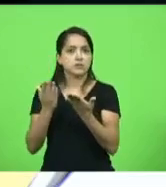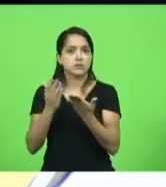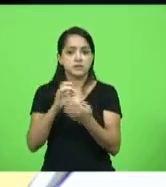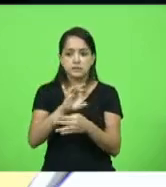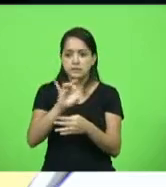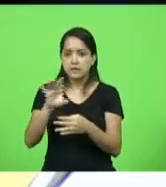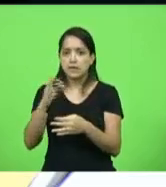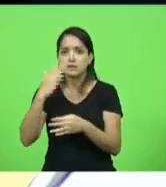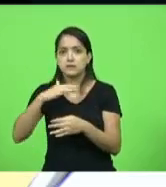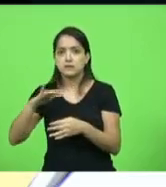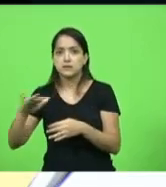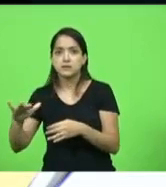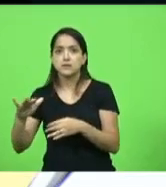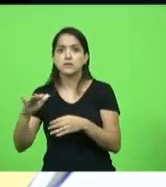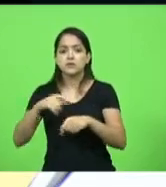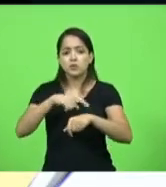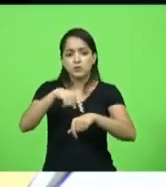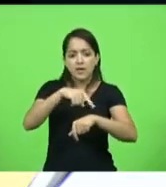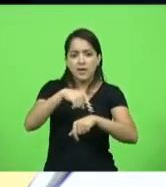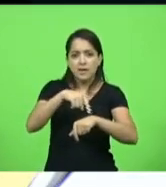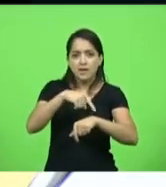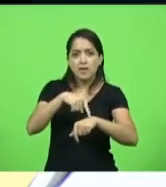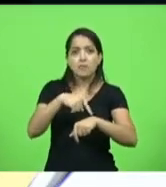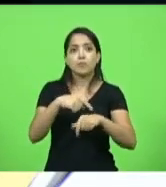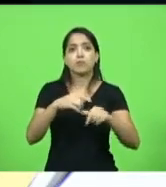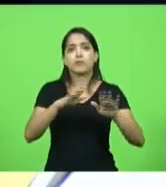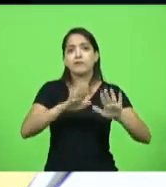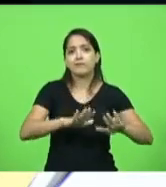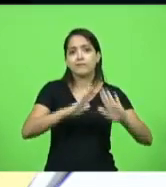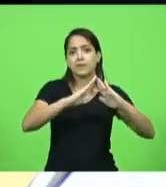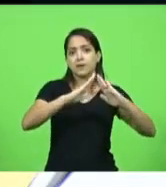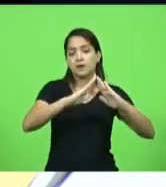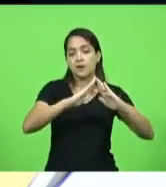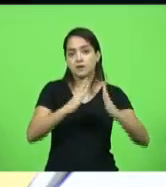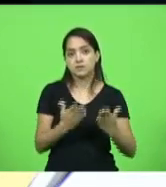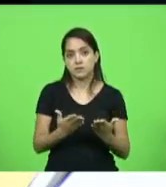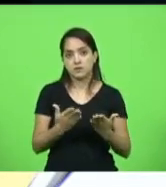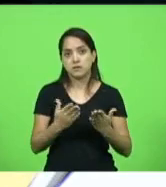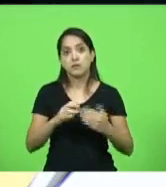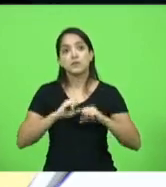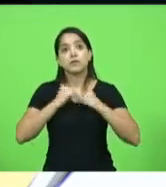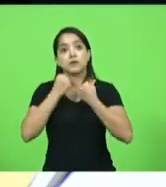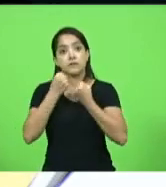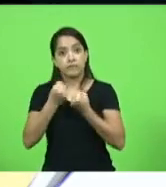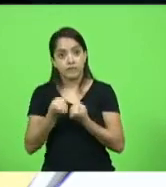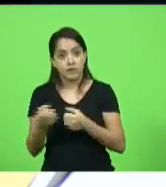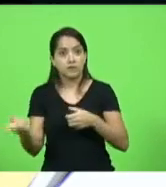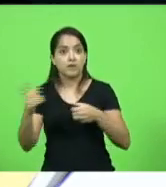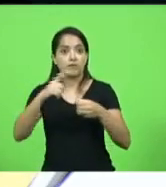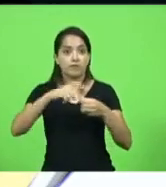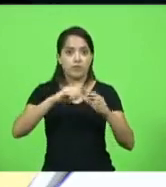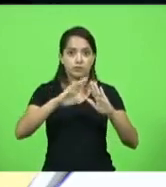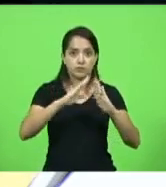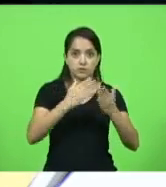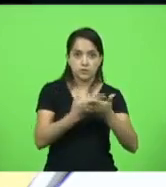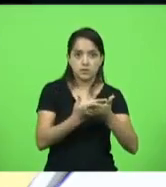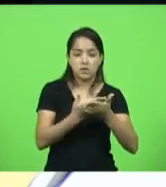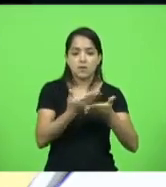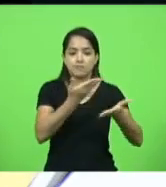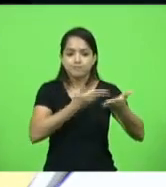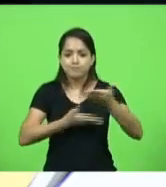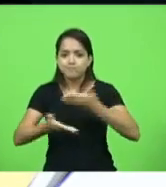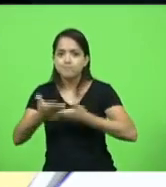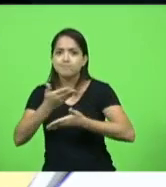casa, que também defende o retorno às escolas, às aulas, justamente pela socialização